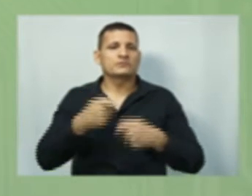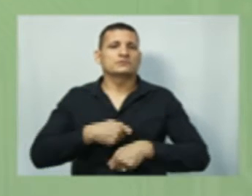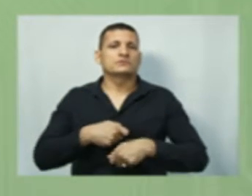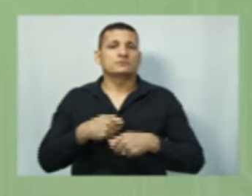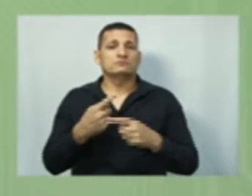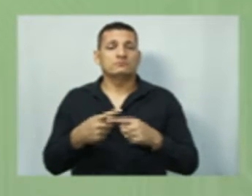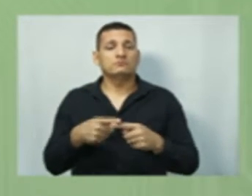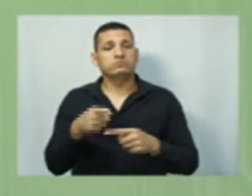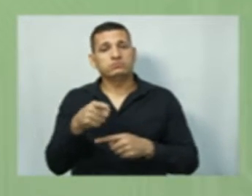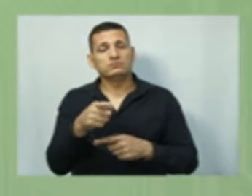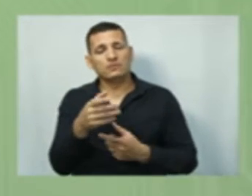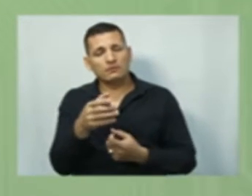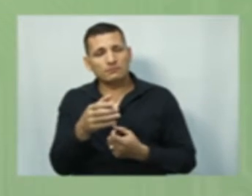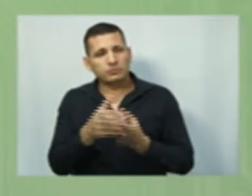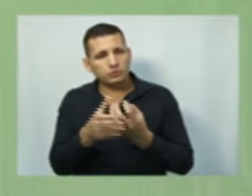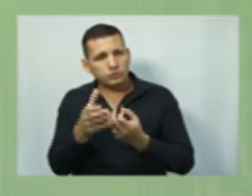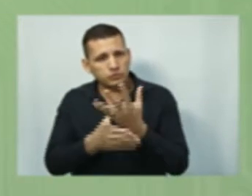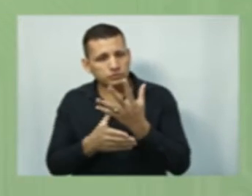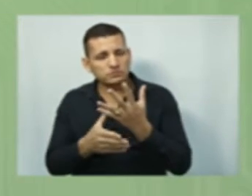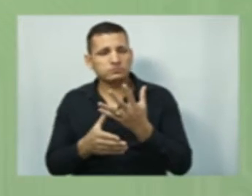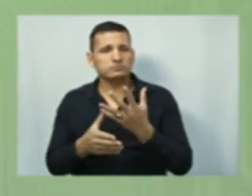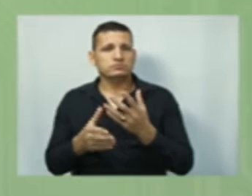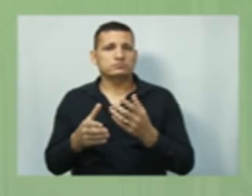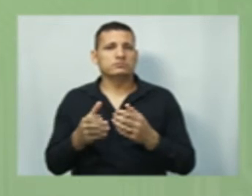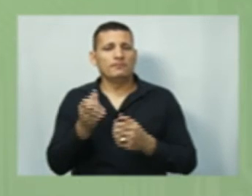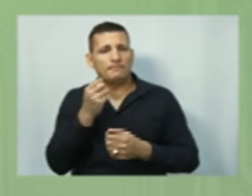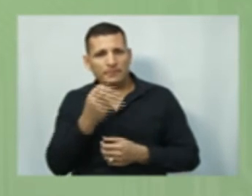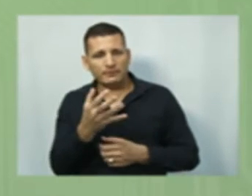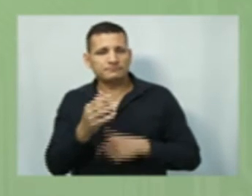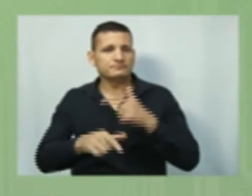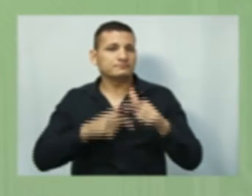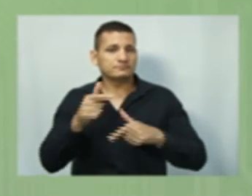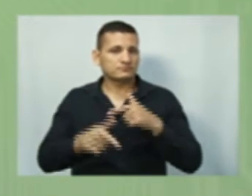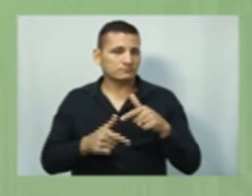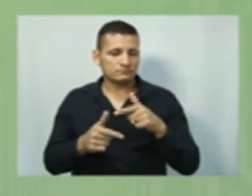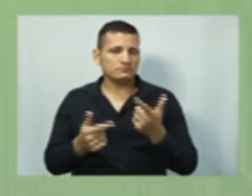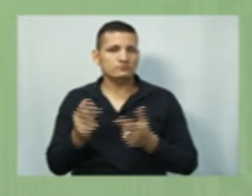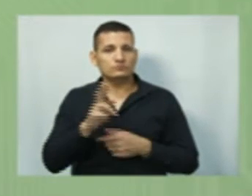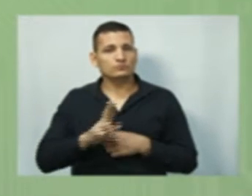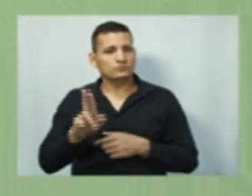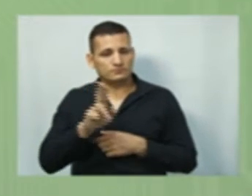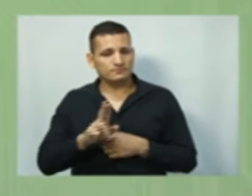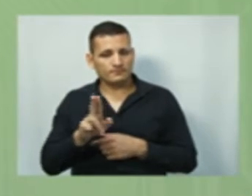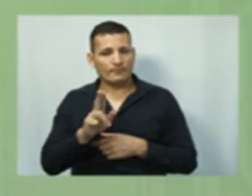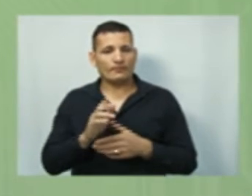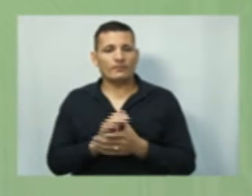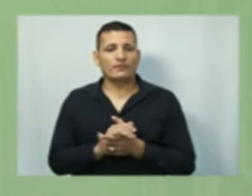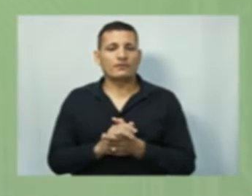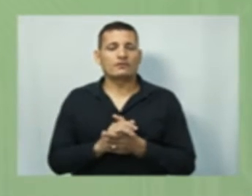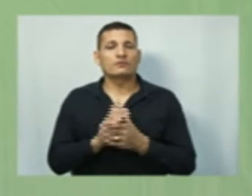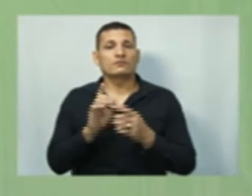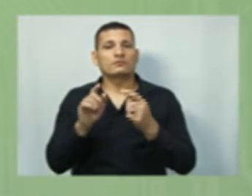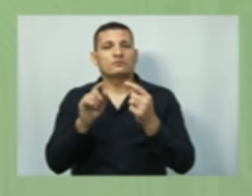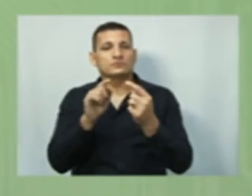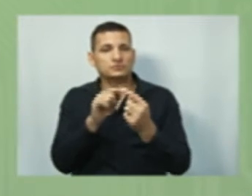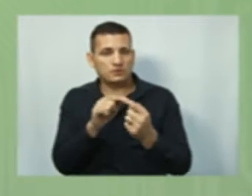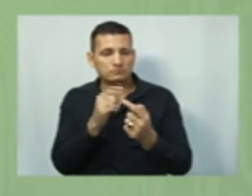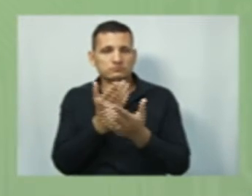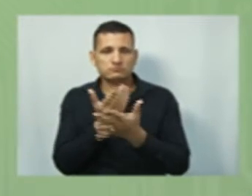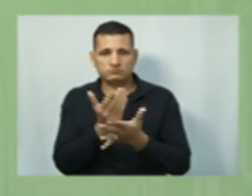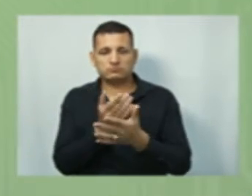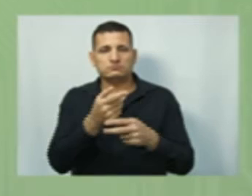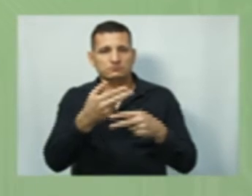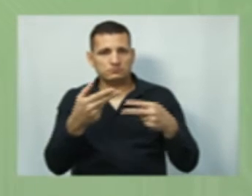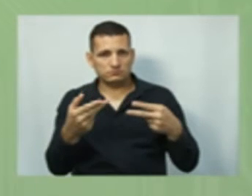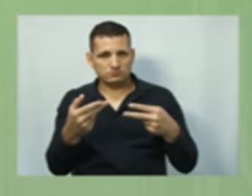de bens e serviços que são os úteis e desejados. O objeto de estudo da economia é,